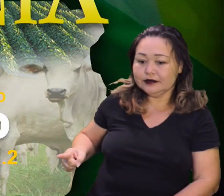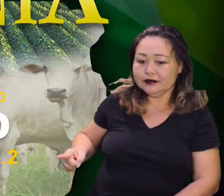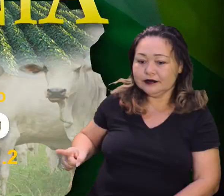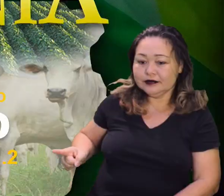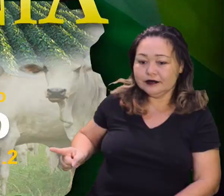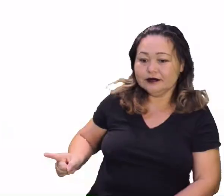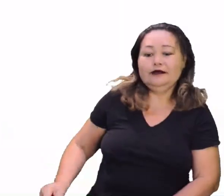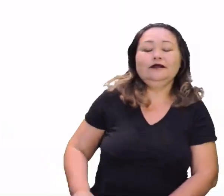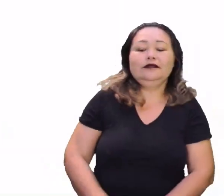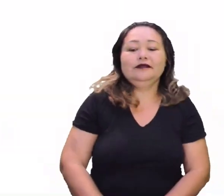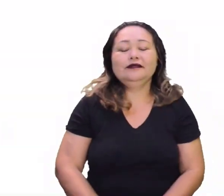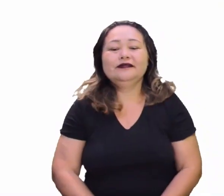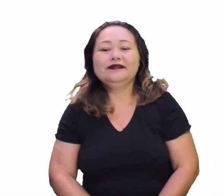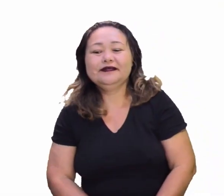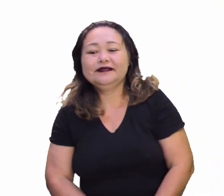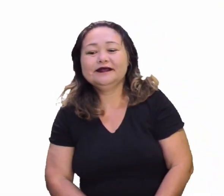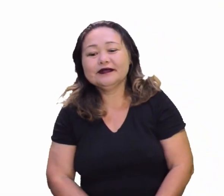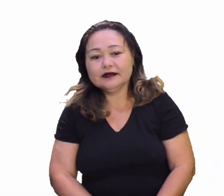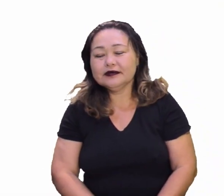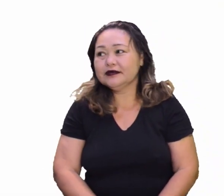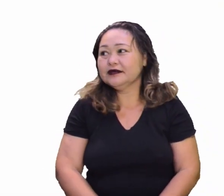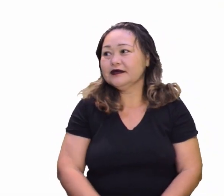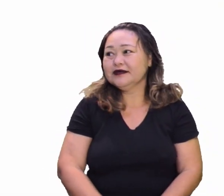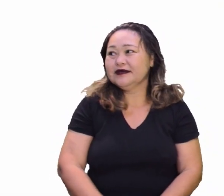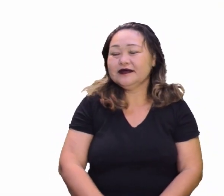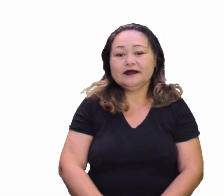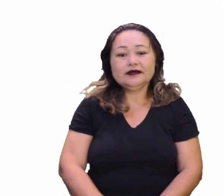11.2. É isso aí.